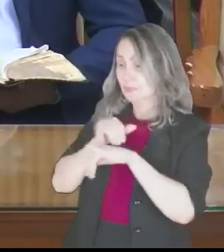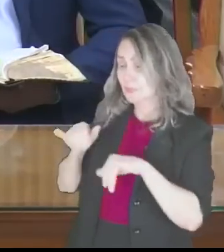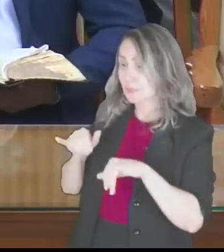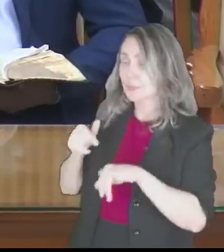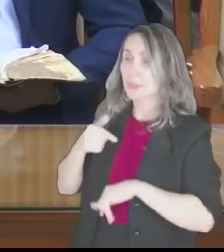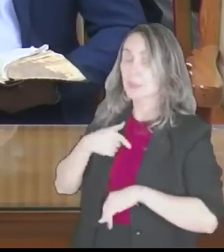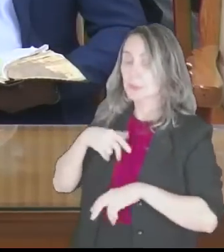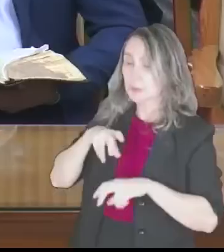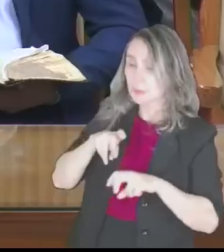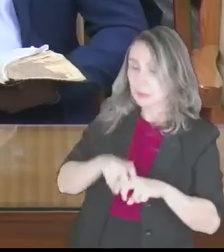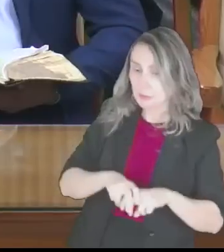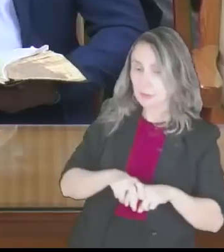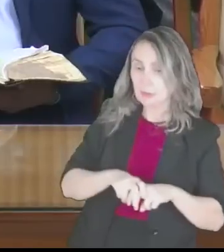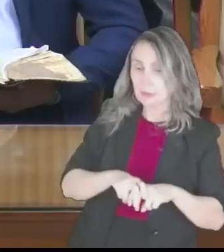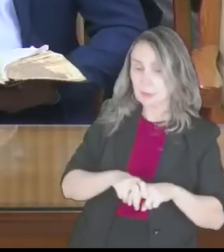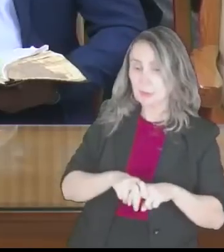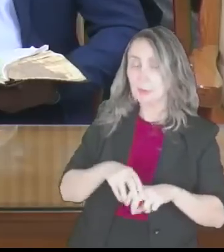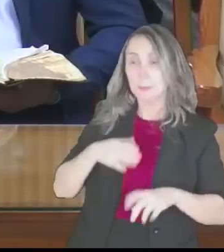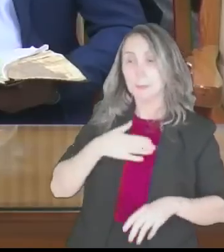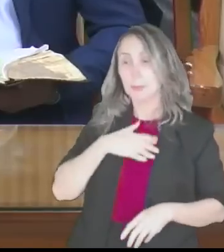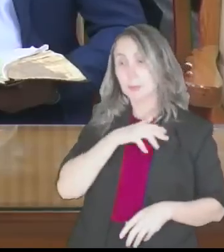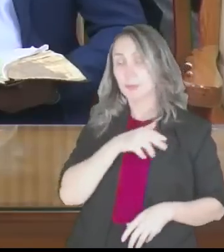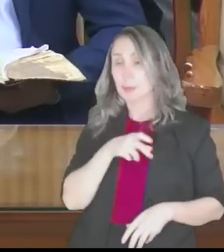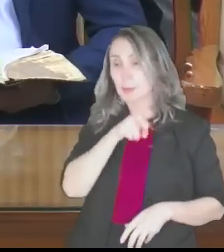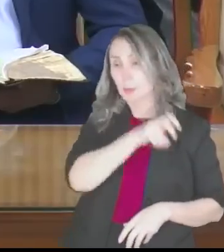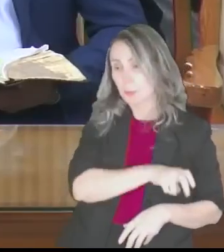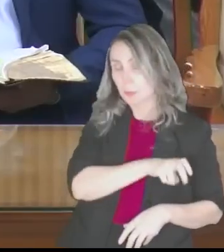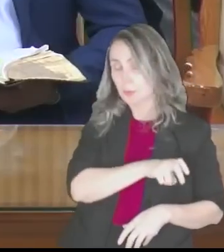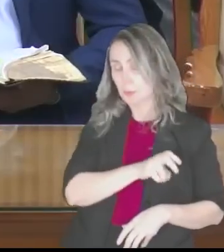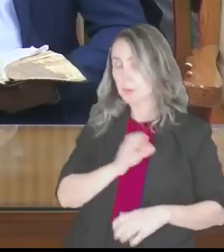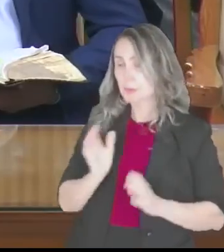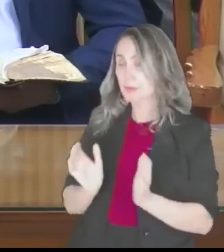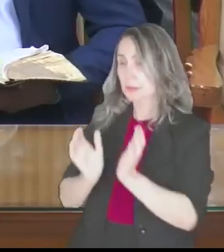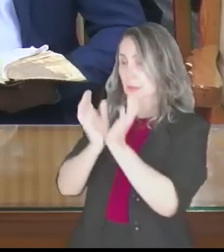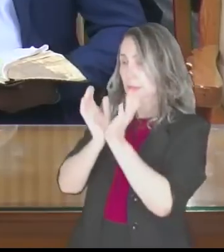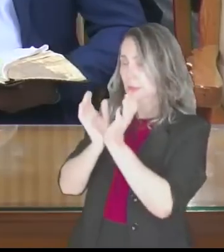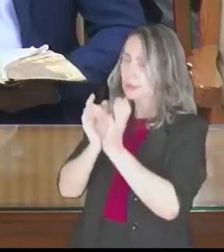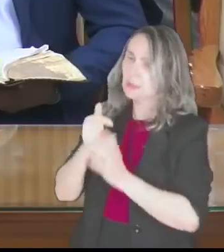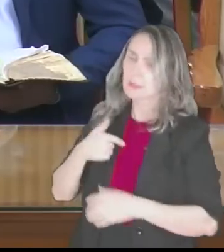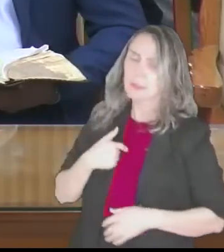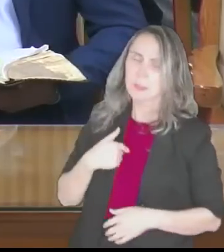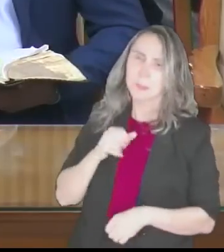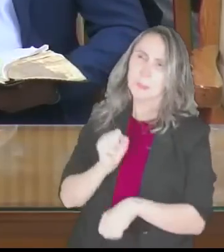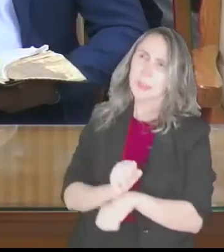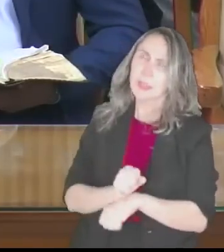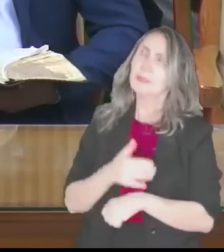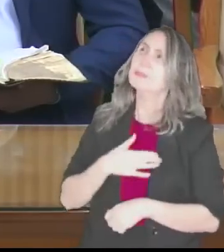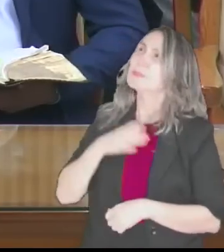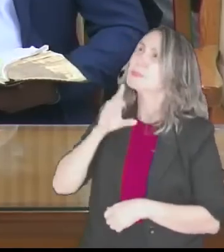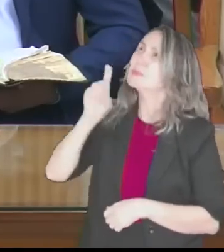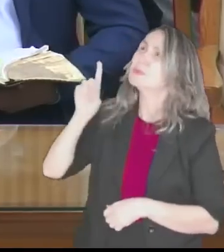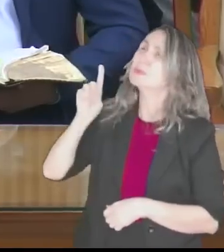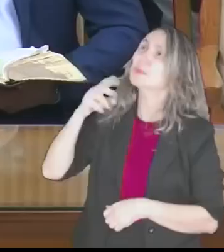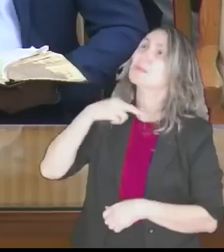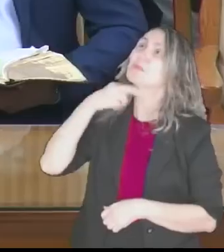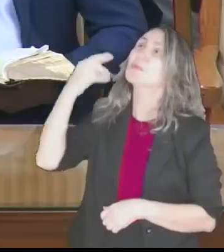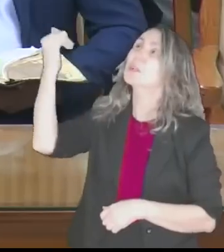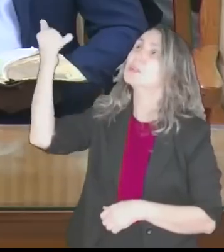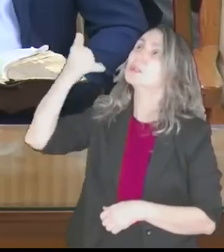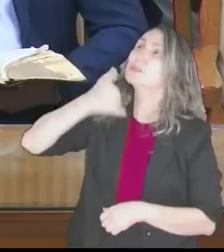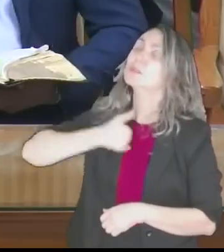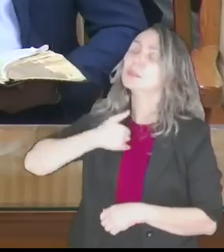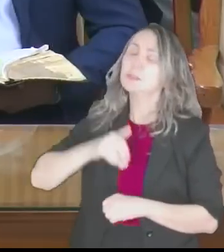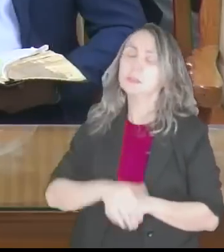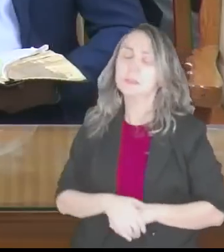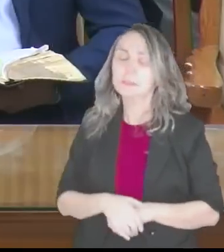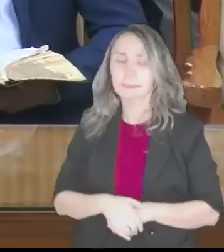estava sentado de um lado e meu irmão do outro. E era ceia. E eu fiquei assim parado, meu Deus. Uma voz me disse, nem entregue seu